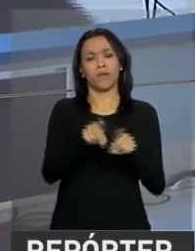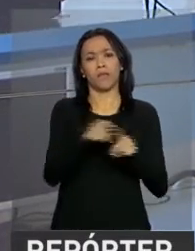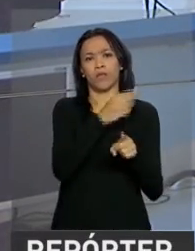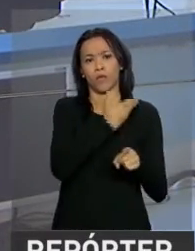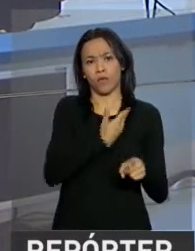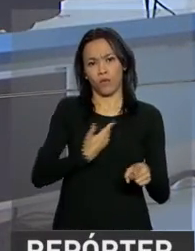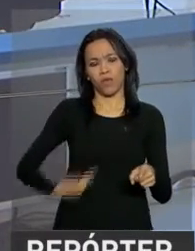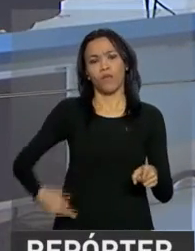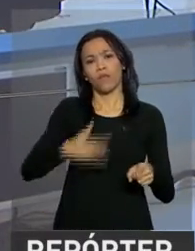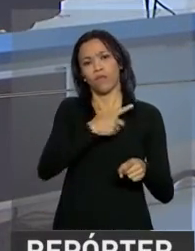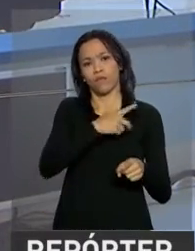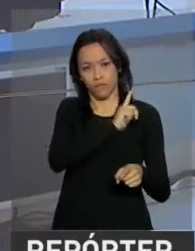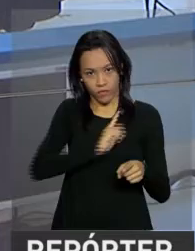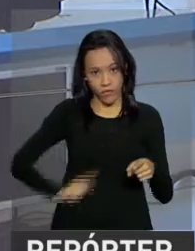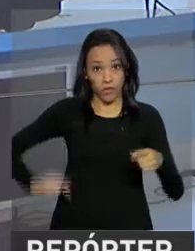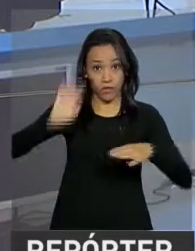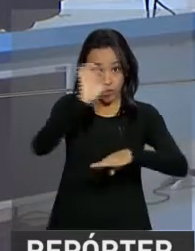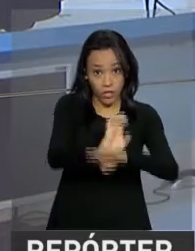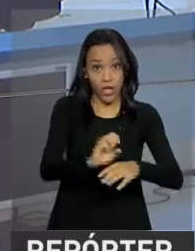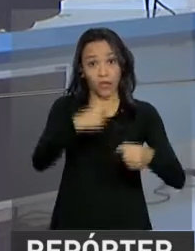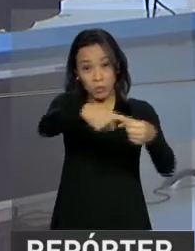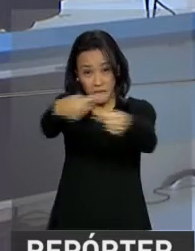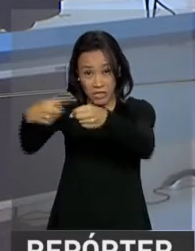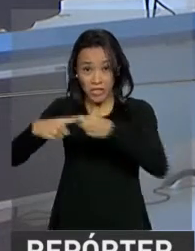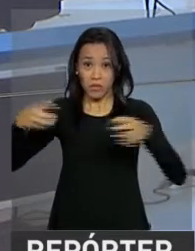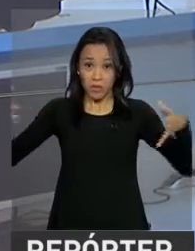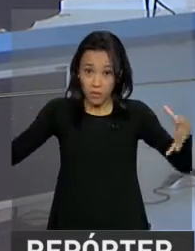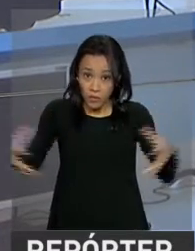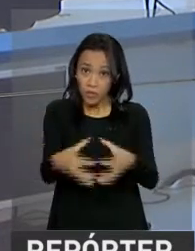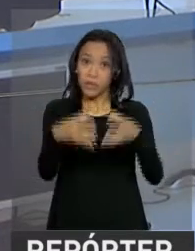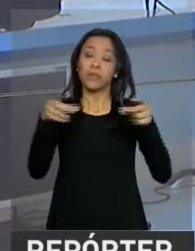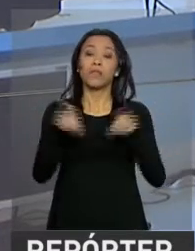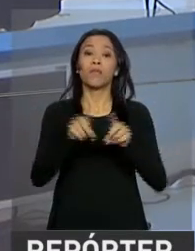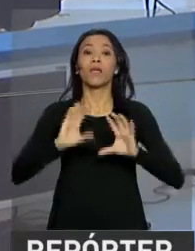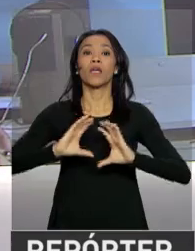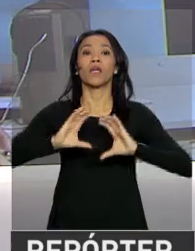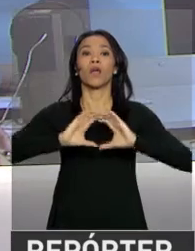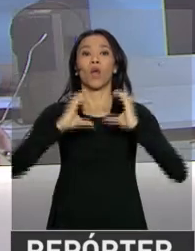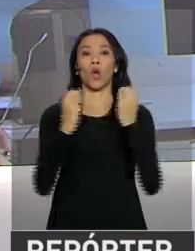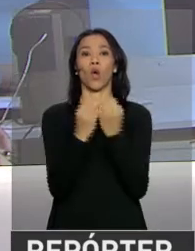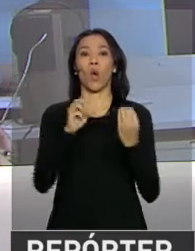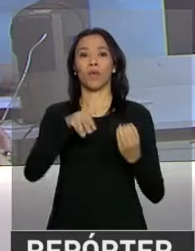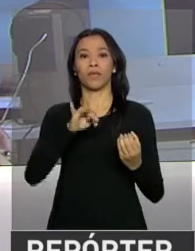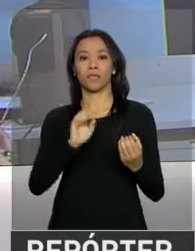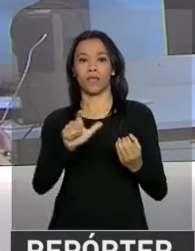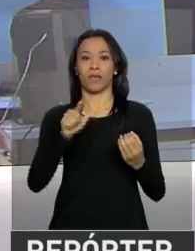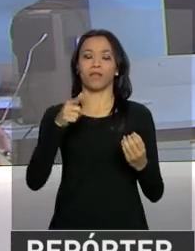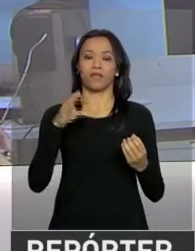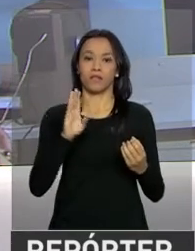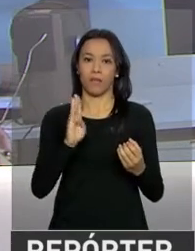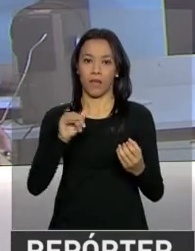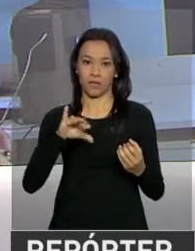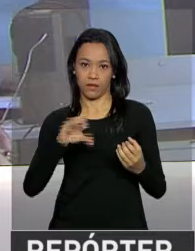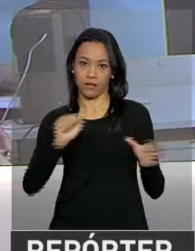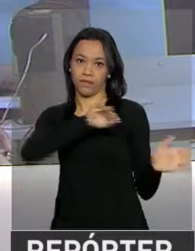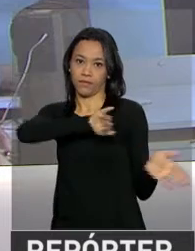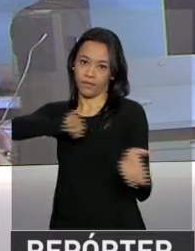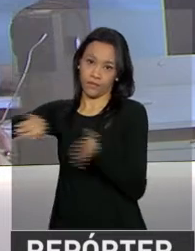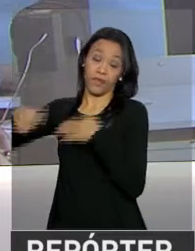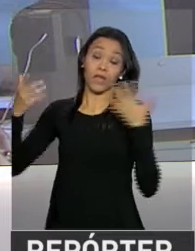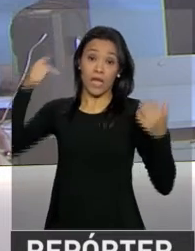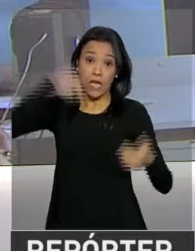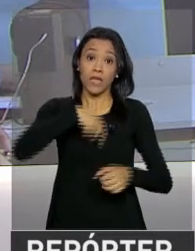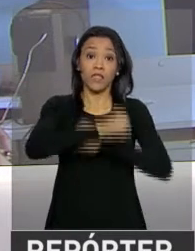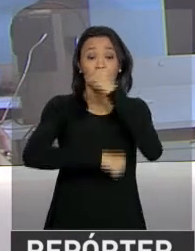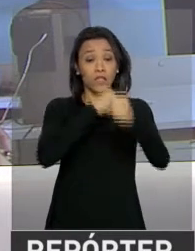dos municípios atingidos e pelo comitê de bacia do rio doce e começam hoje as inscrições para a segunda edição deste